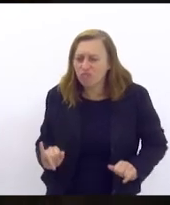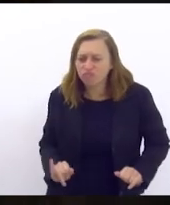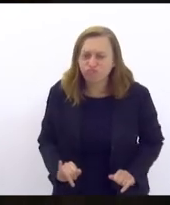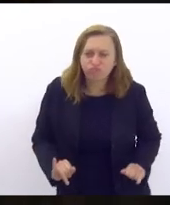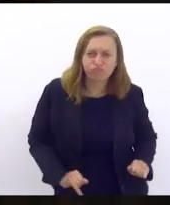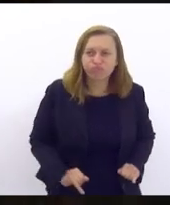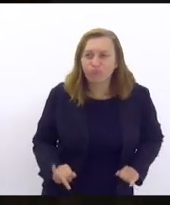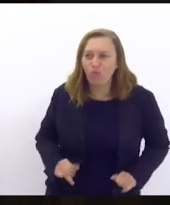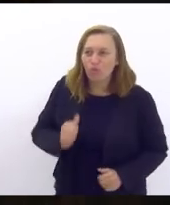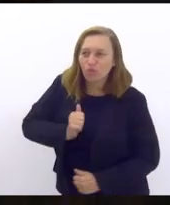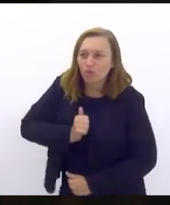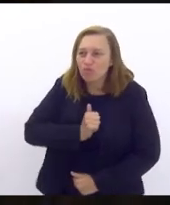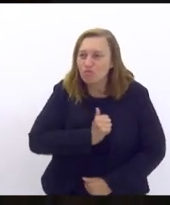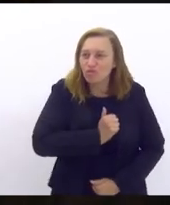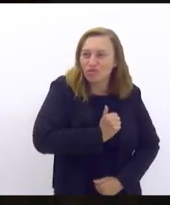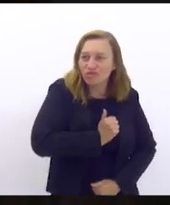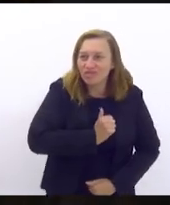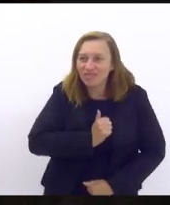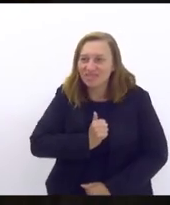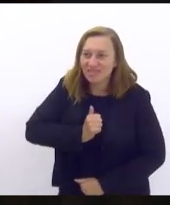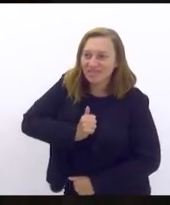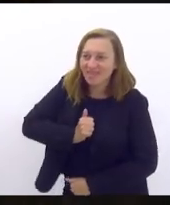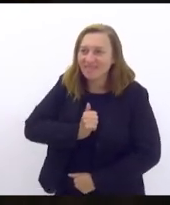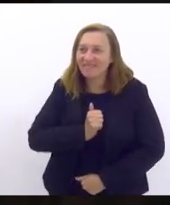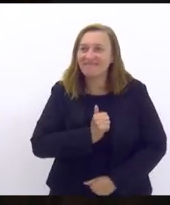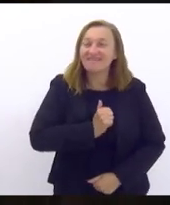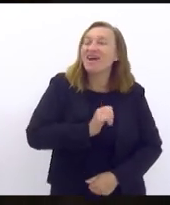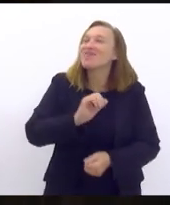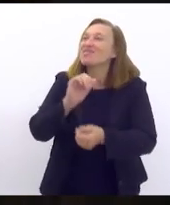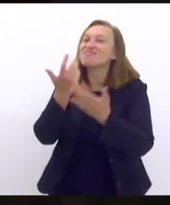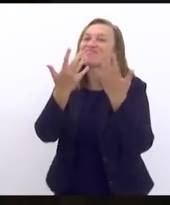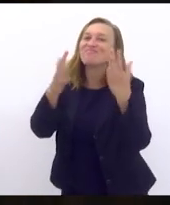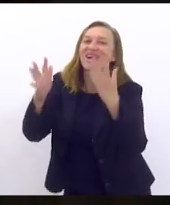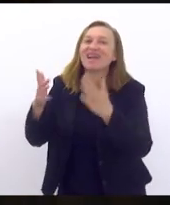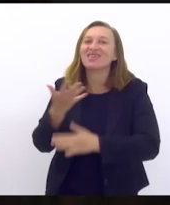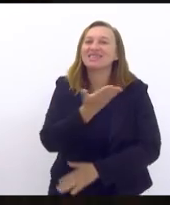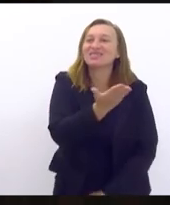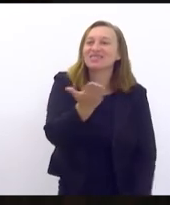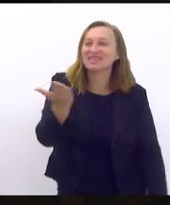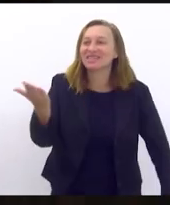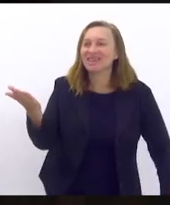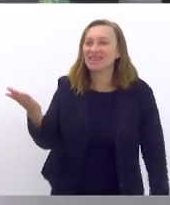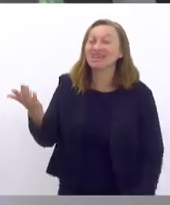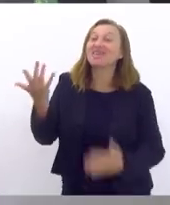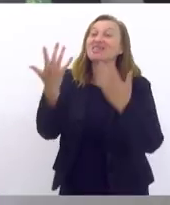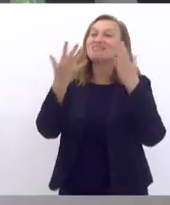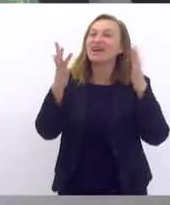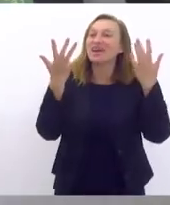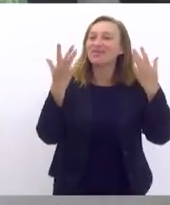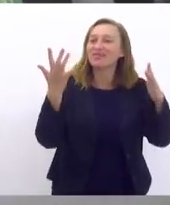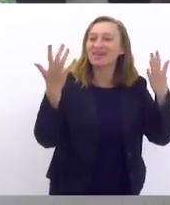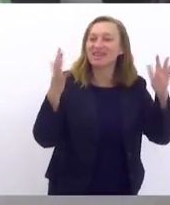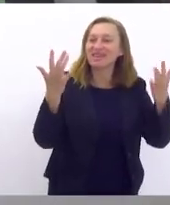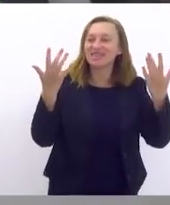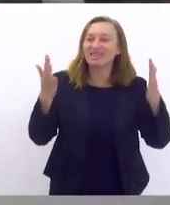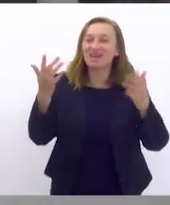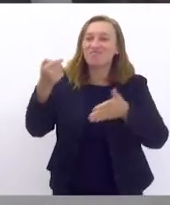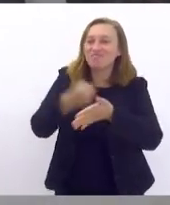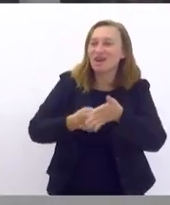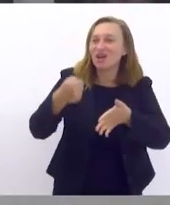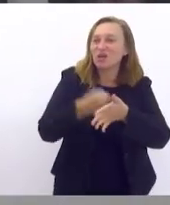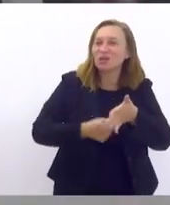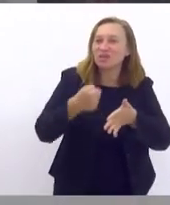Segura a sanfona, a gente vai. Parabéns a vocês. Parabéns pela